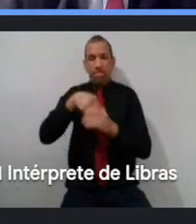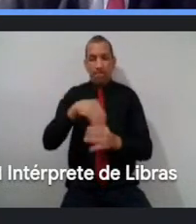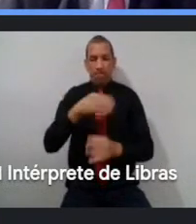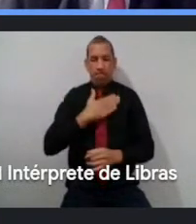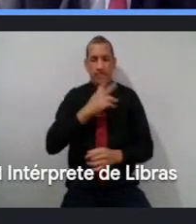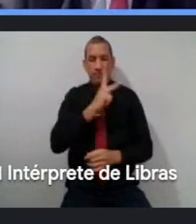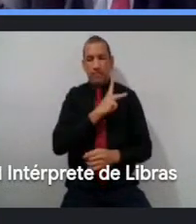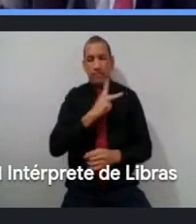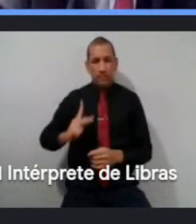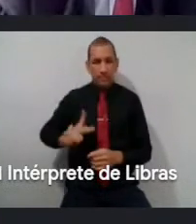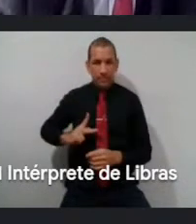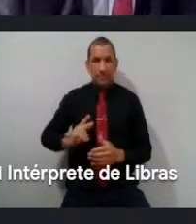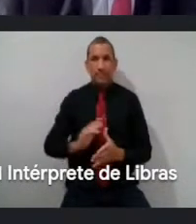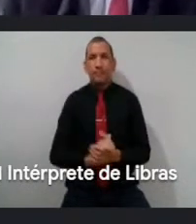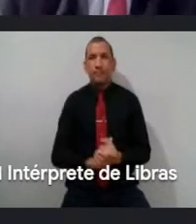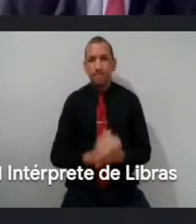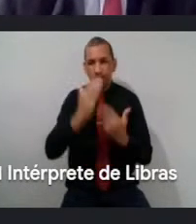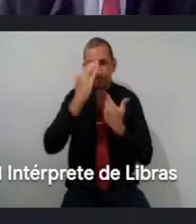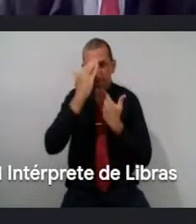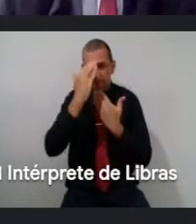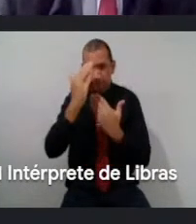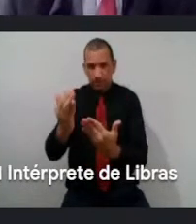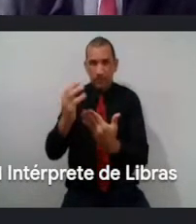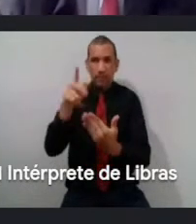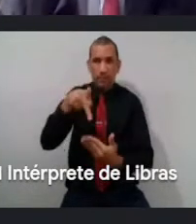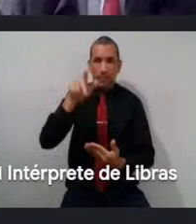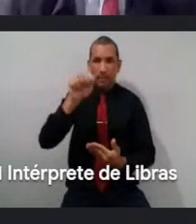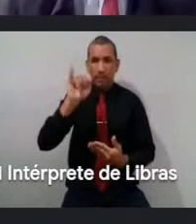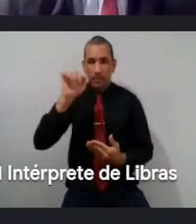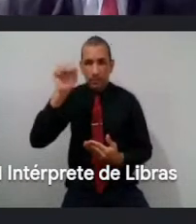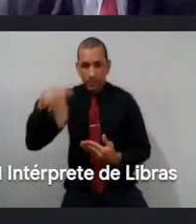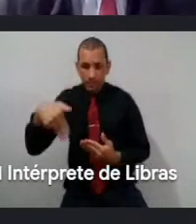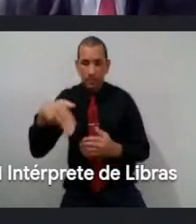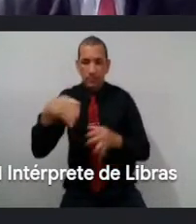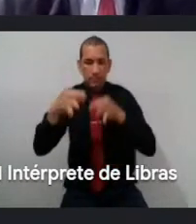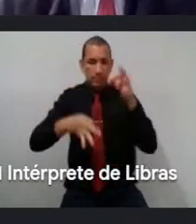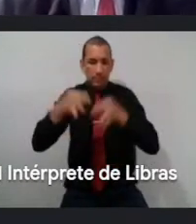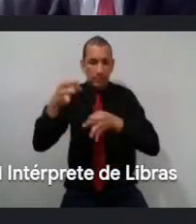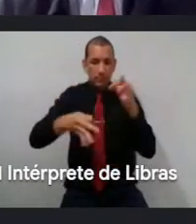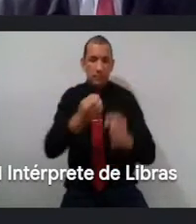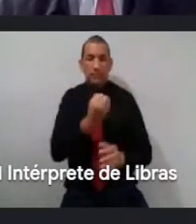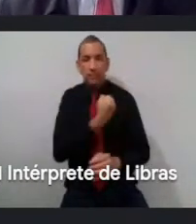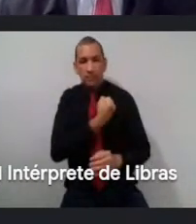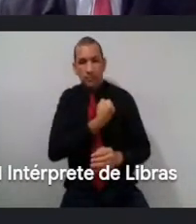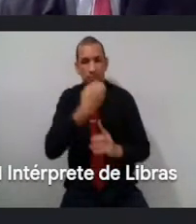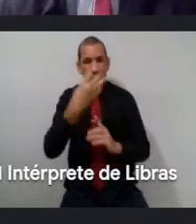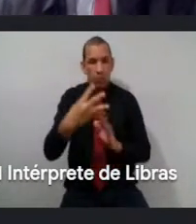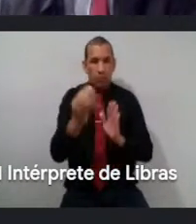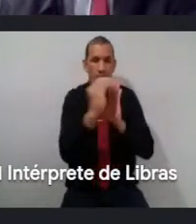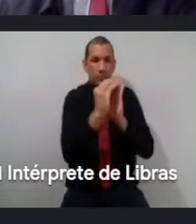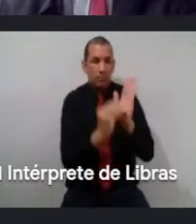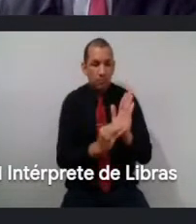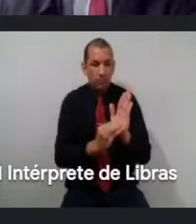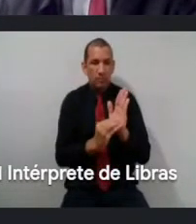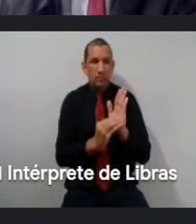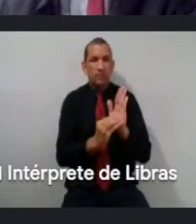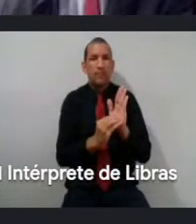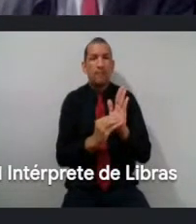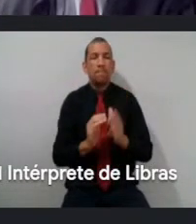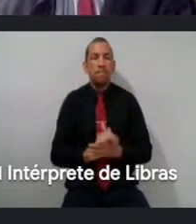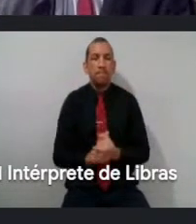presidente E obrigado pelo teu pai em discussão e votação no item 4 da pauta